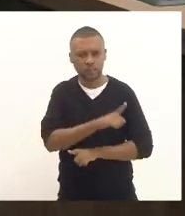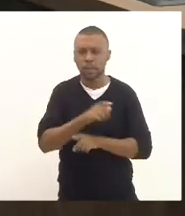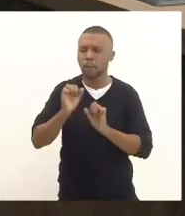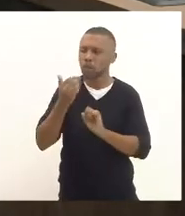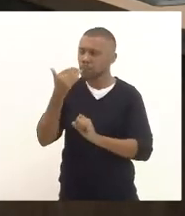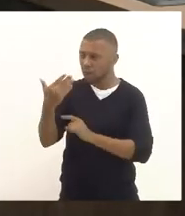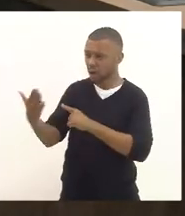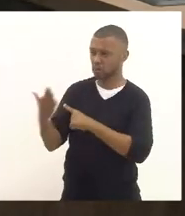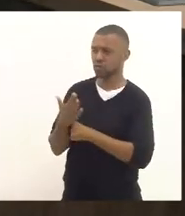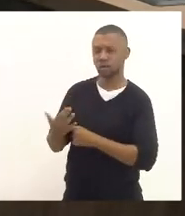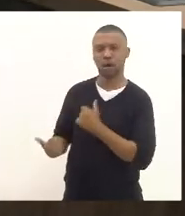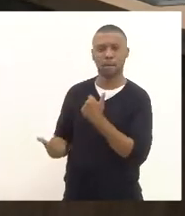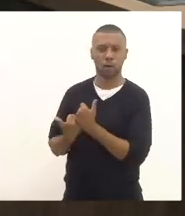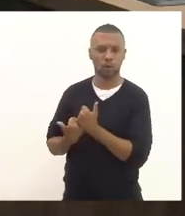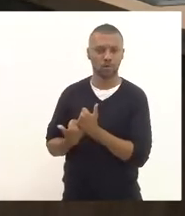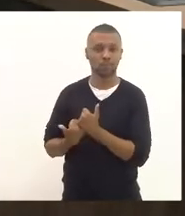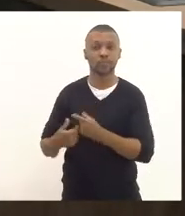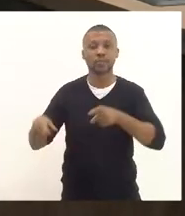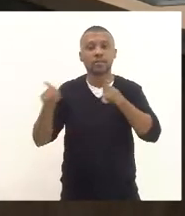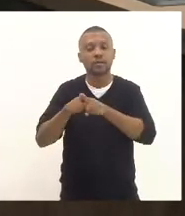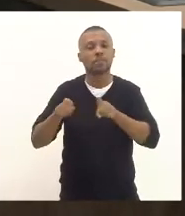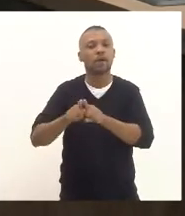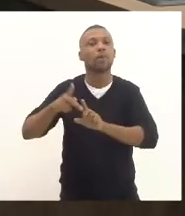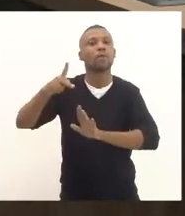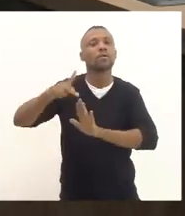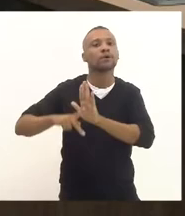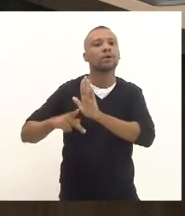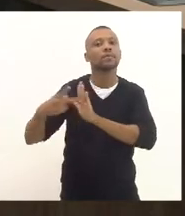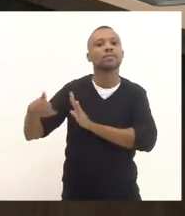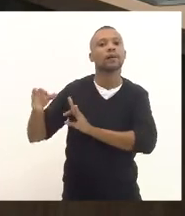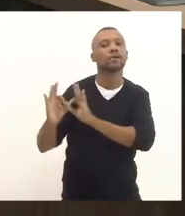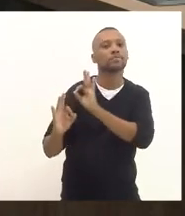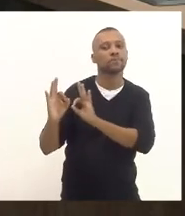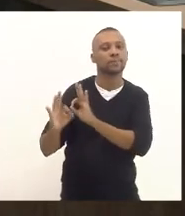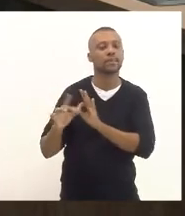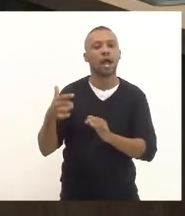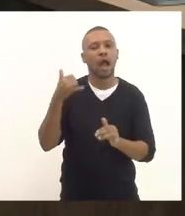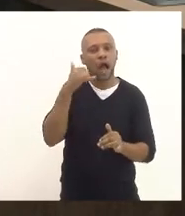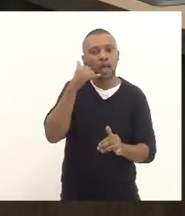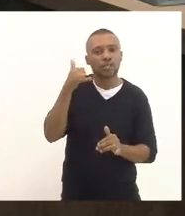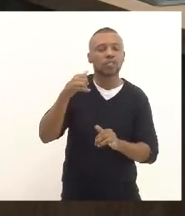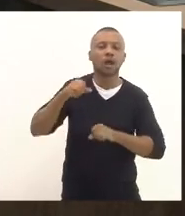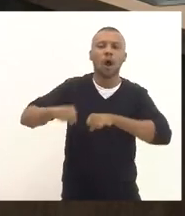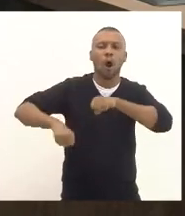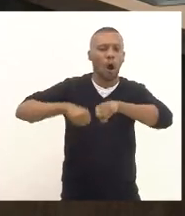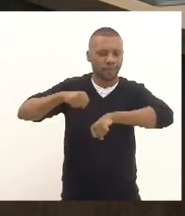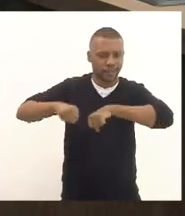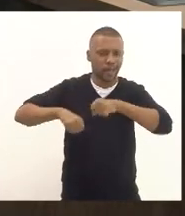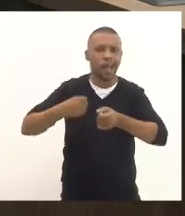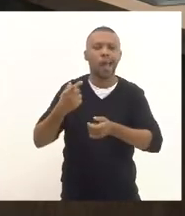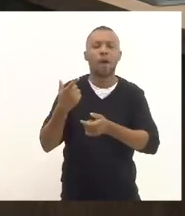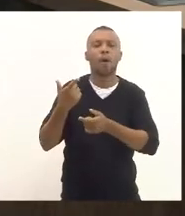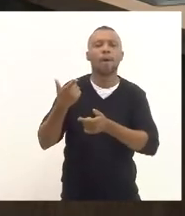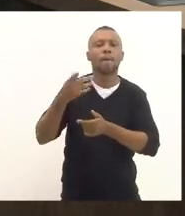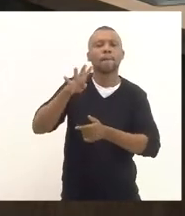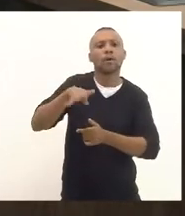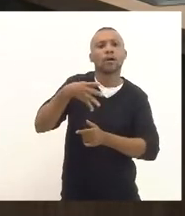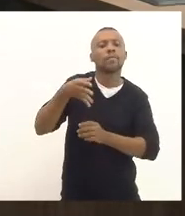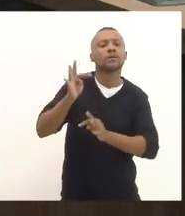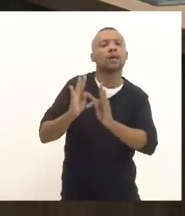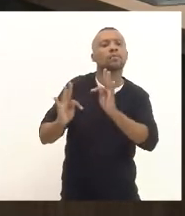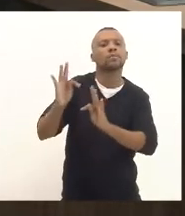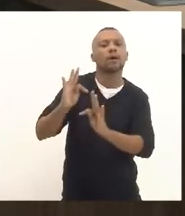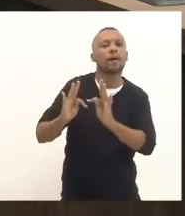comigo e além disso ela também tem um grande projeto do projeto diz que Rosa tem um programa de prevenção ao tratamento das pessoas